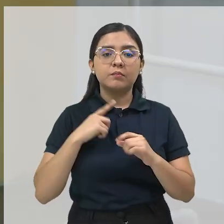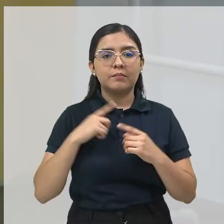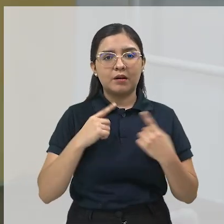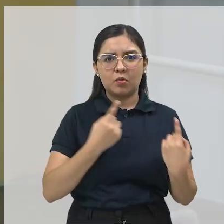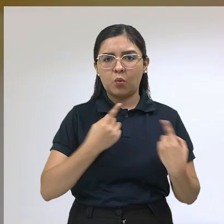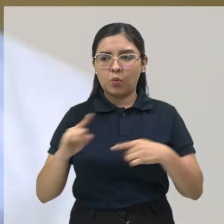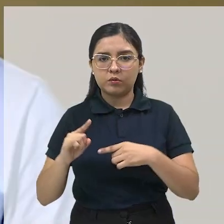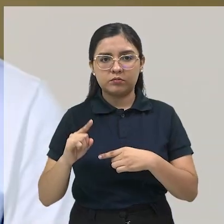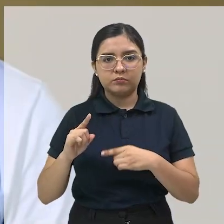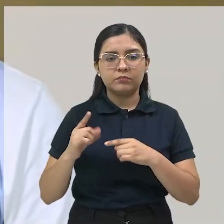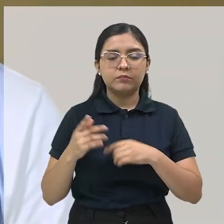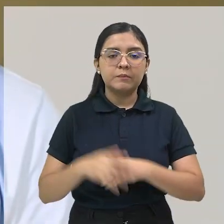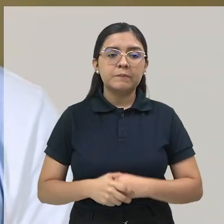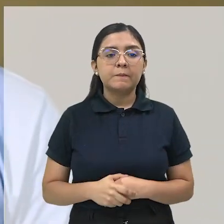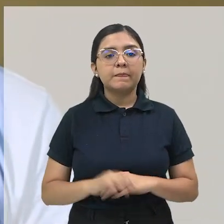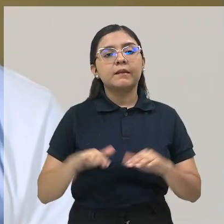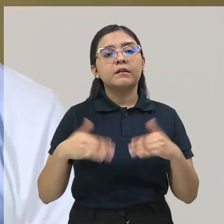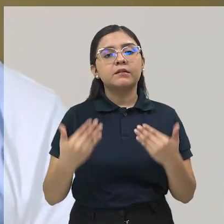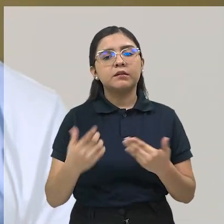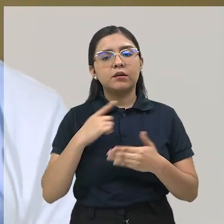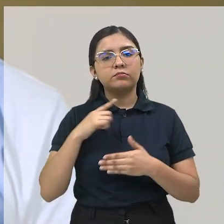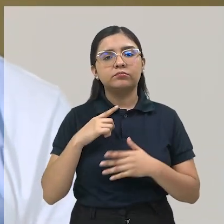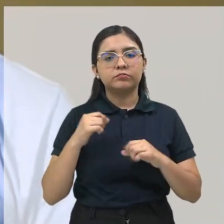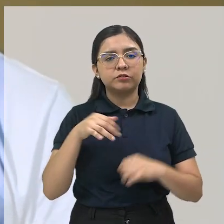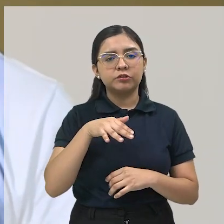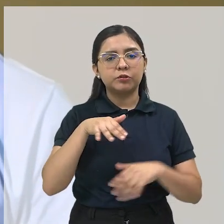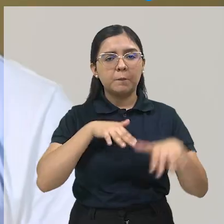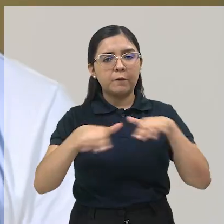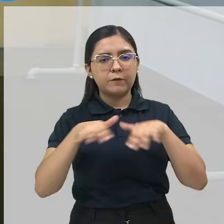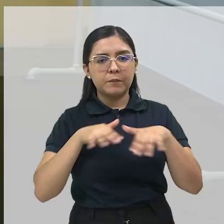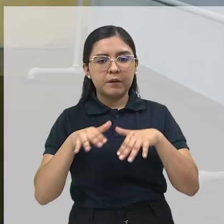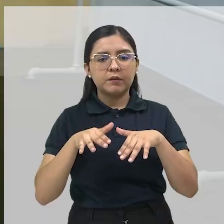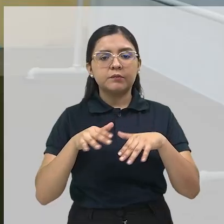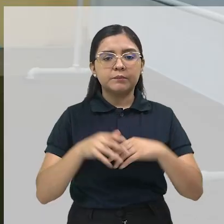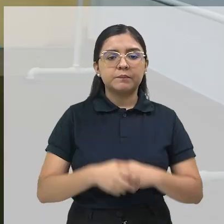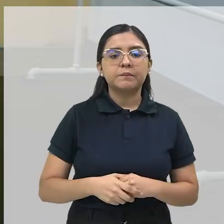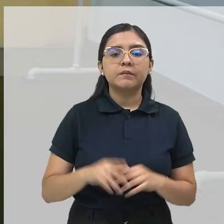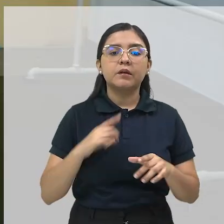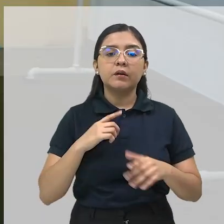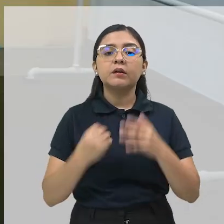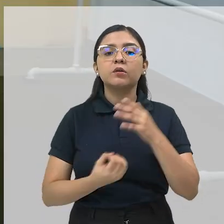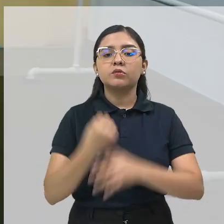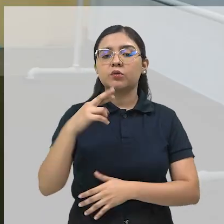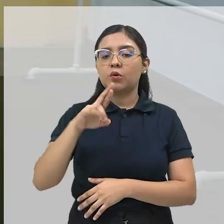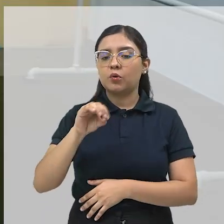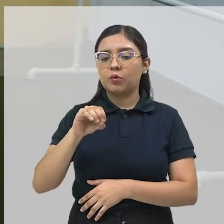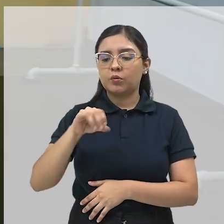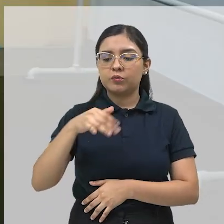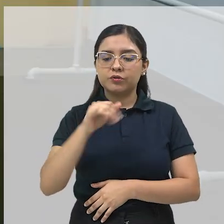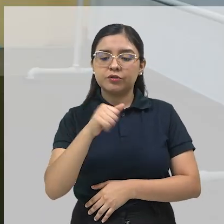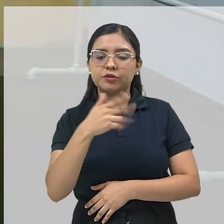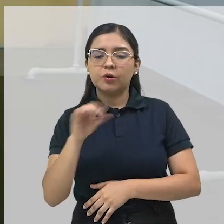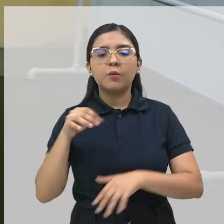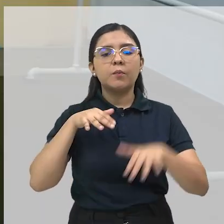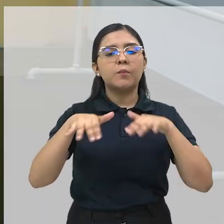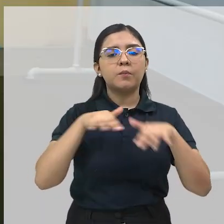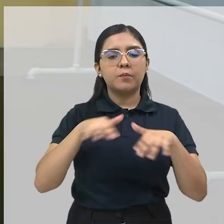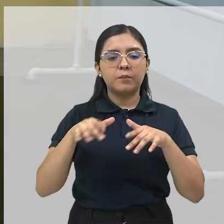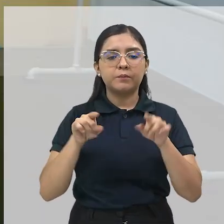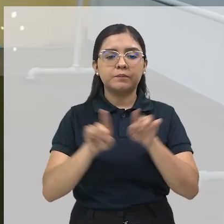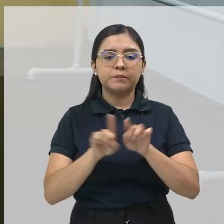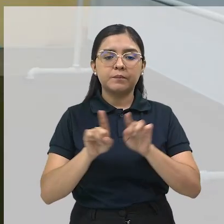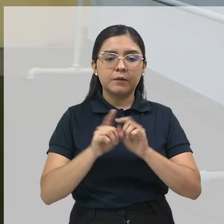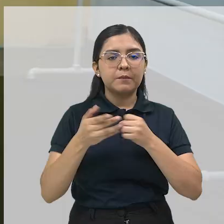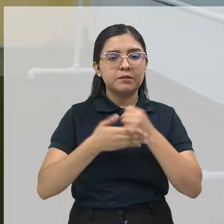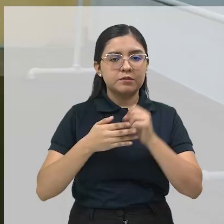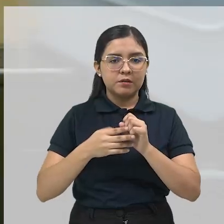o seu adversário. Dentro dessas ramificações dos movimentos de ataque, criou-se o rojão, que é baseado nos movimentos de ataque